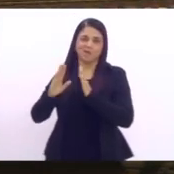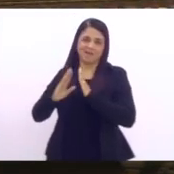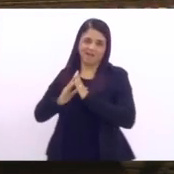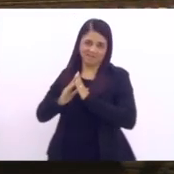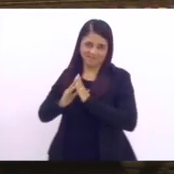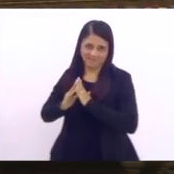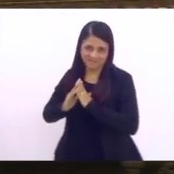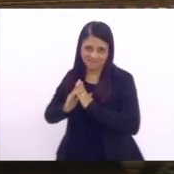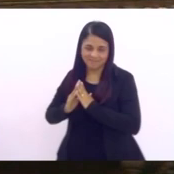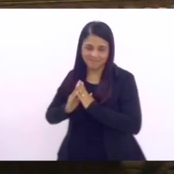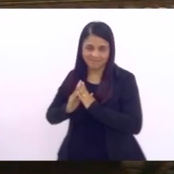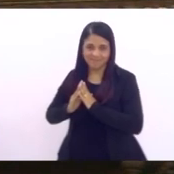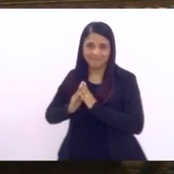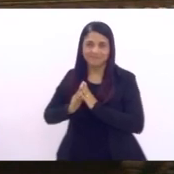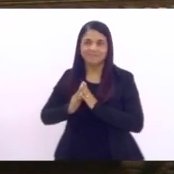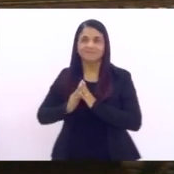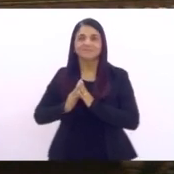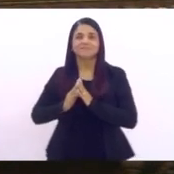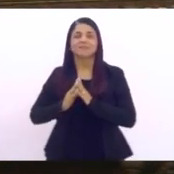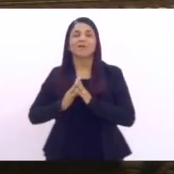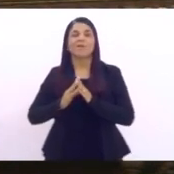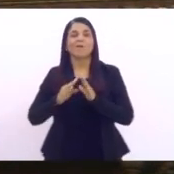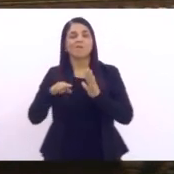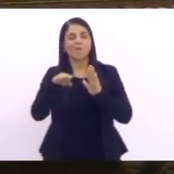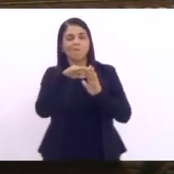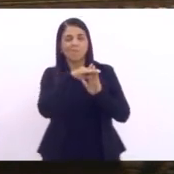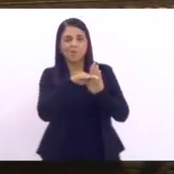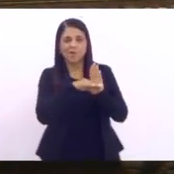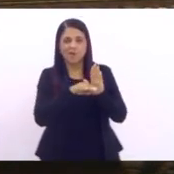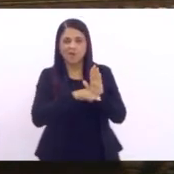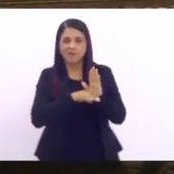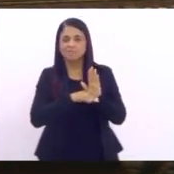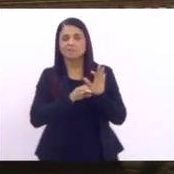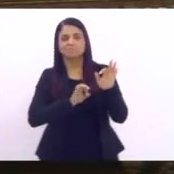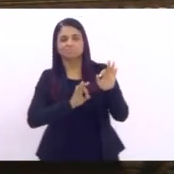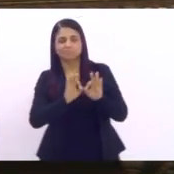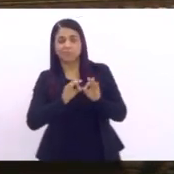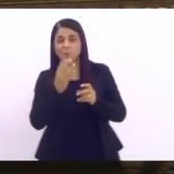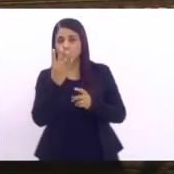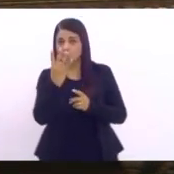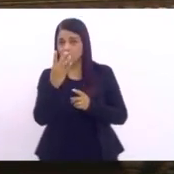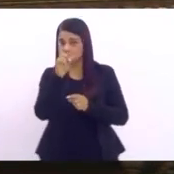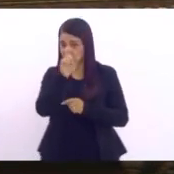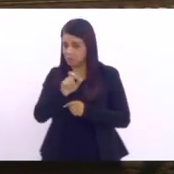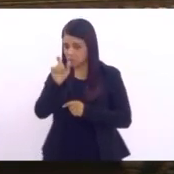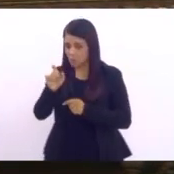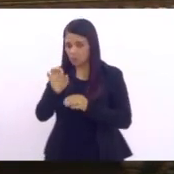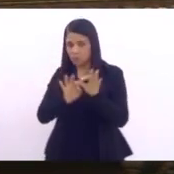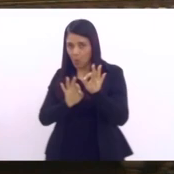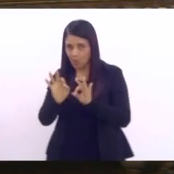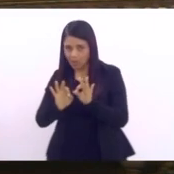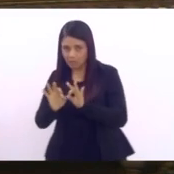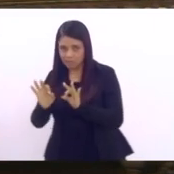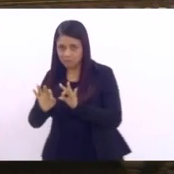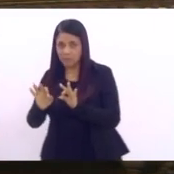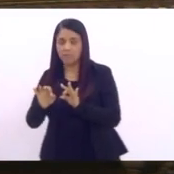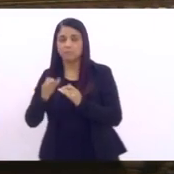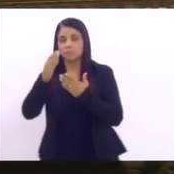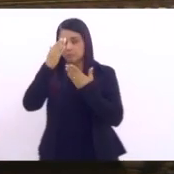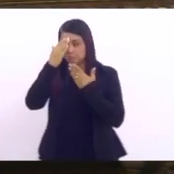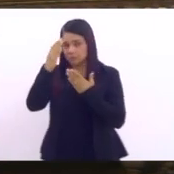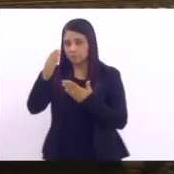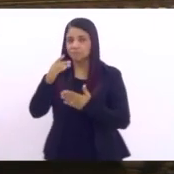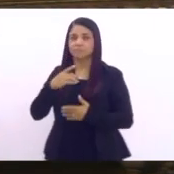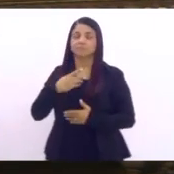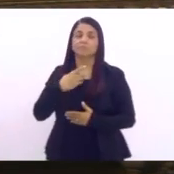pelo governo do Estado, feito a quatro mãos, e aqui eu gostaria de agradecer ao presidente Rodrigo Bacelar, que